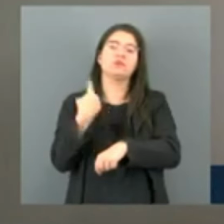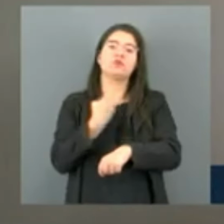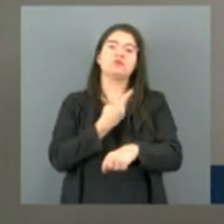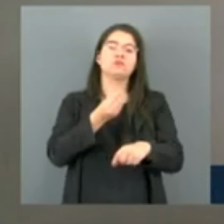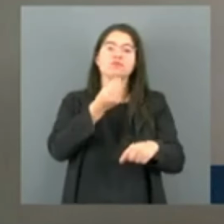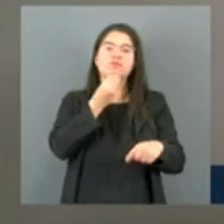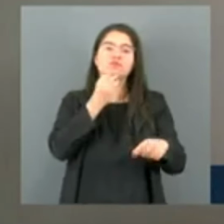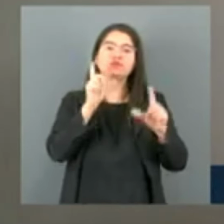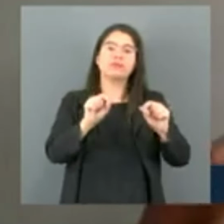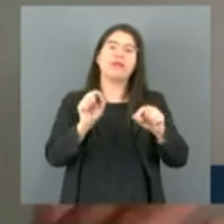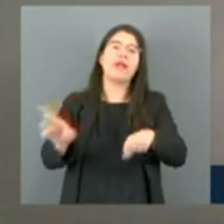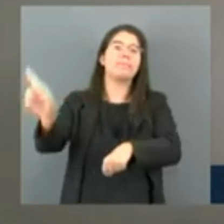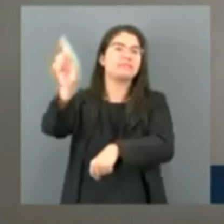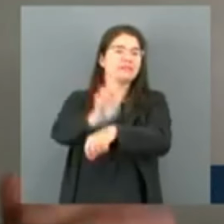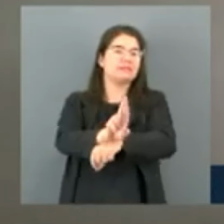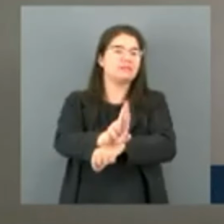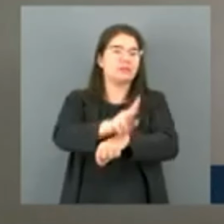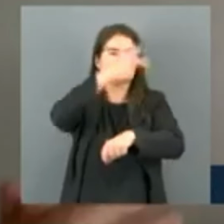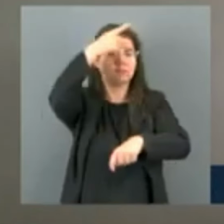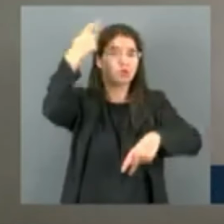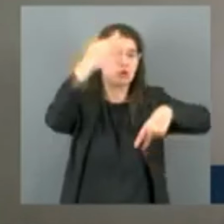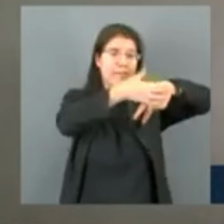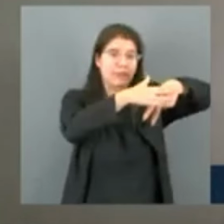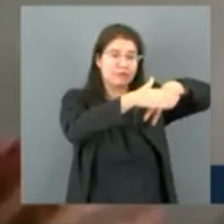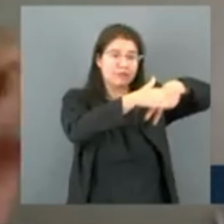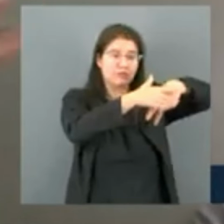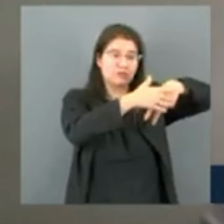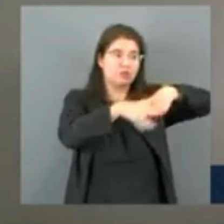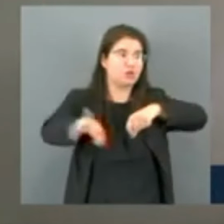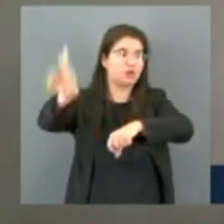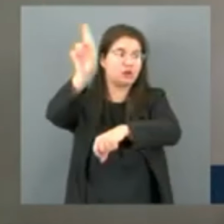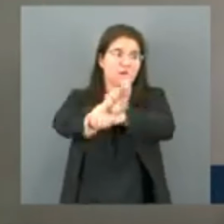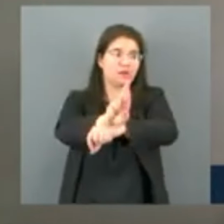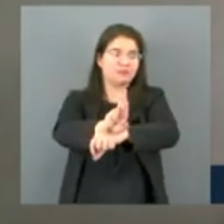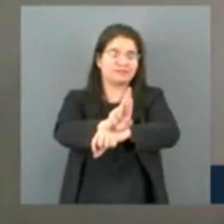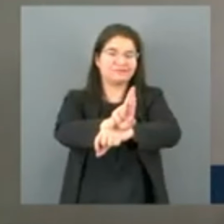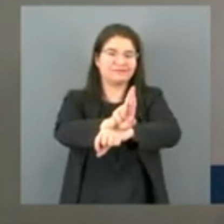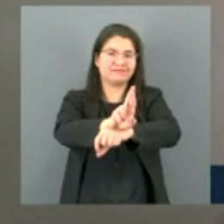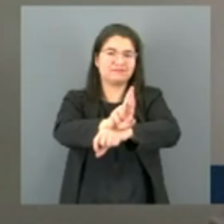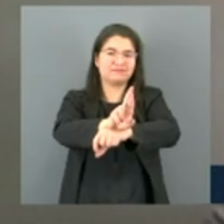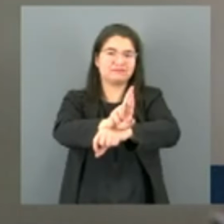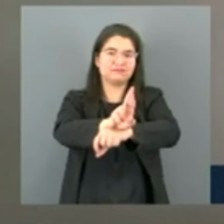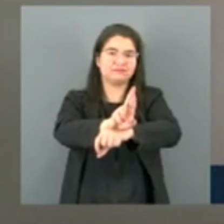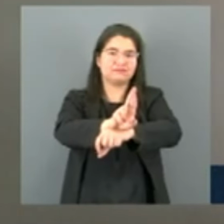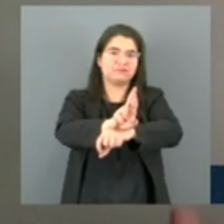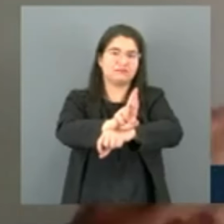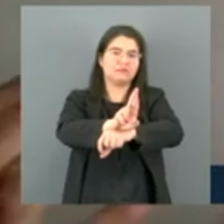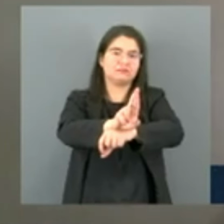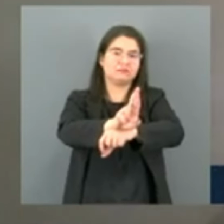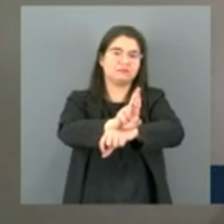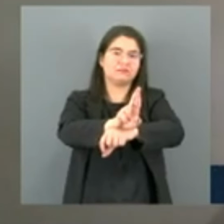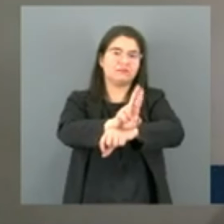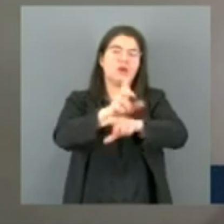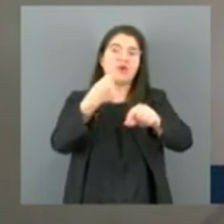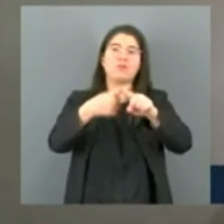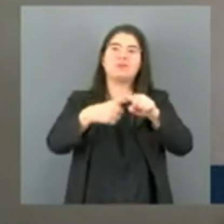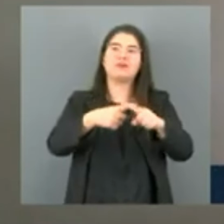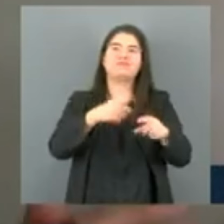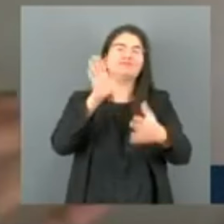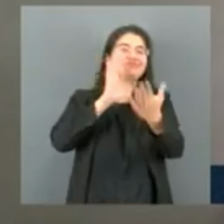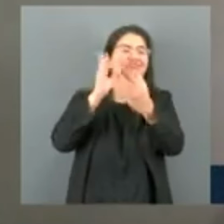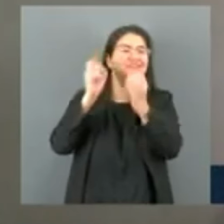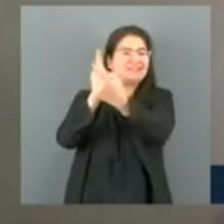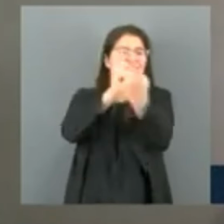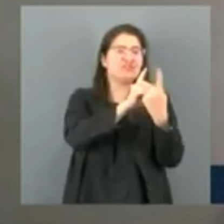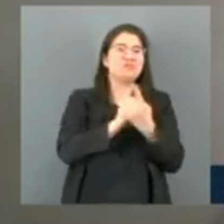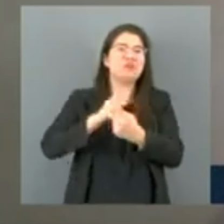trazer como representatividade pacientes, principalmente aquele paciente que foi e que é oriundo de um mau atendimento de algum profissional e